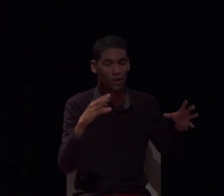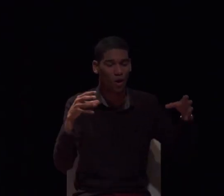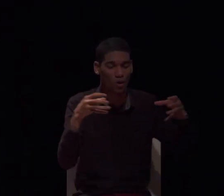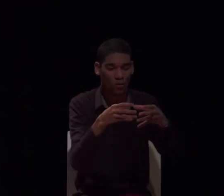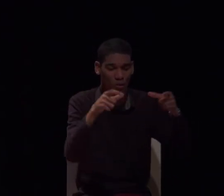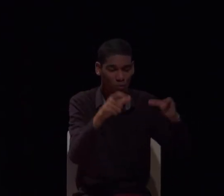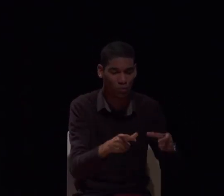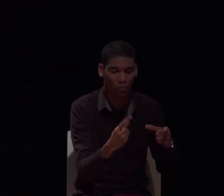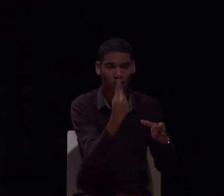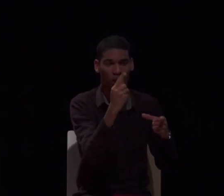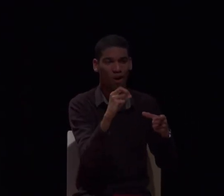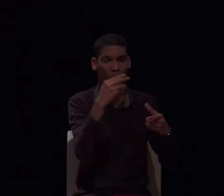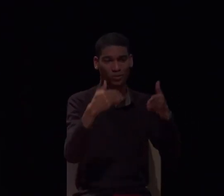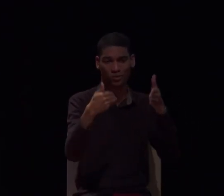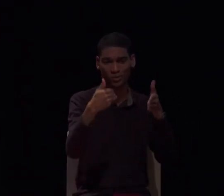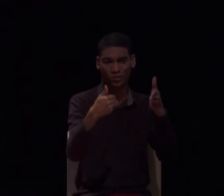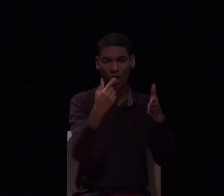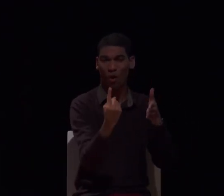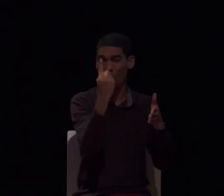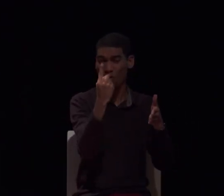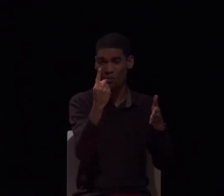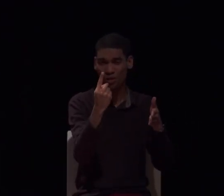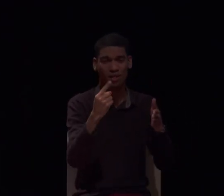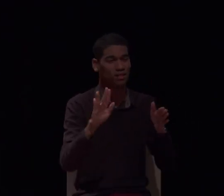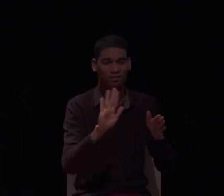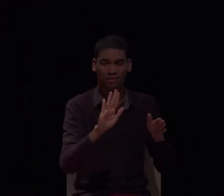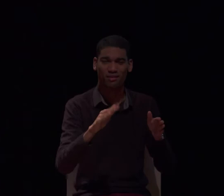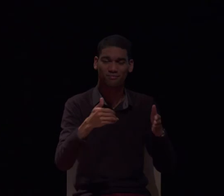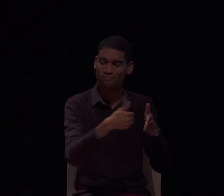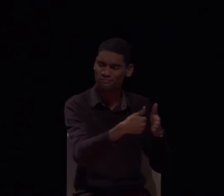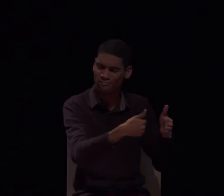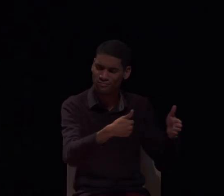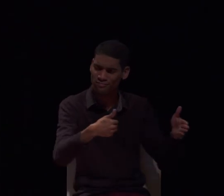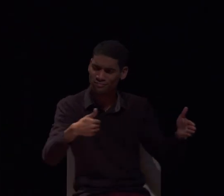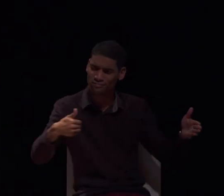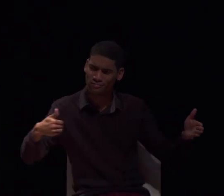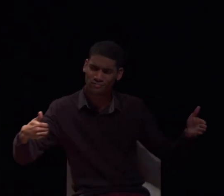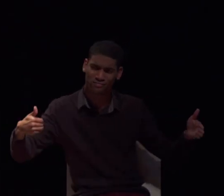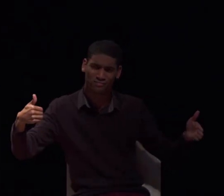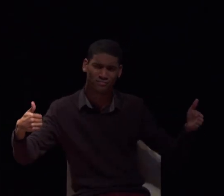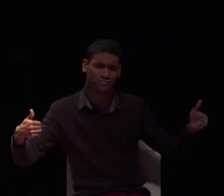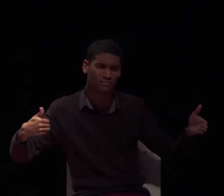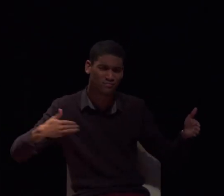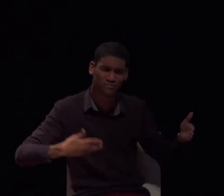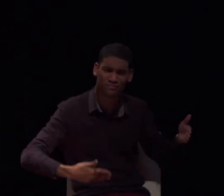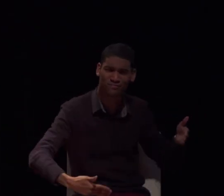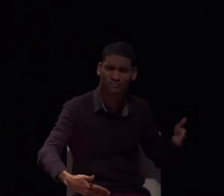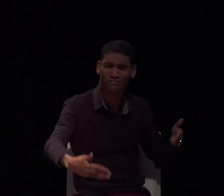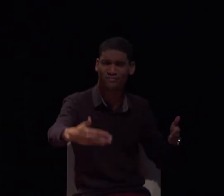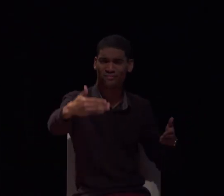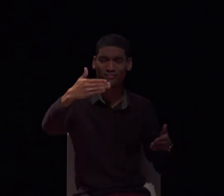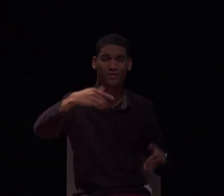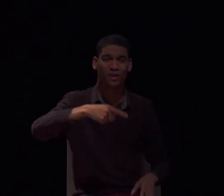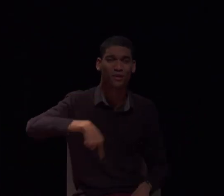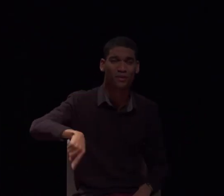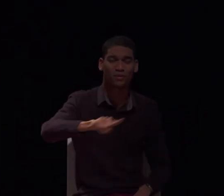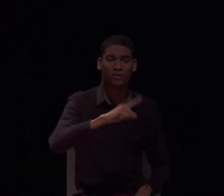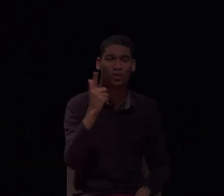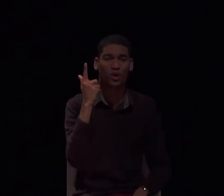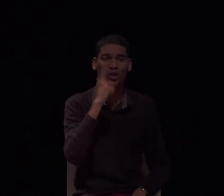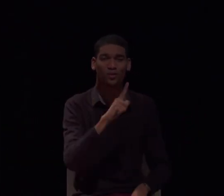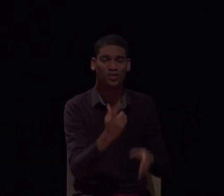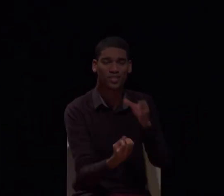no tempo espaço mas que elas aconteçam ao longo de um tempo espaço pra gente fortalecer de fato uma